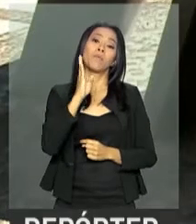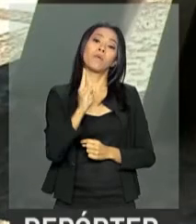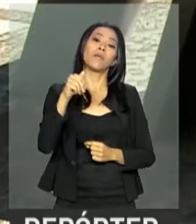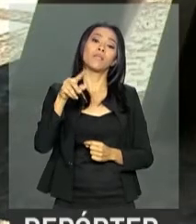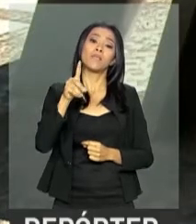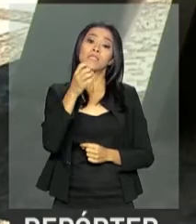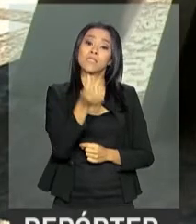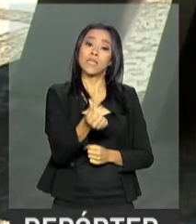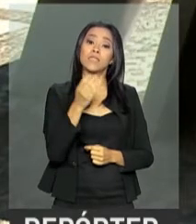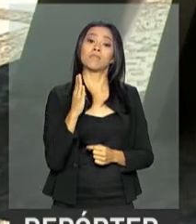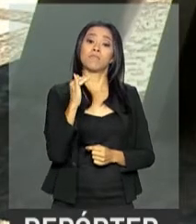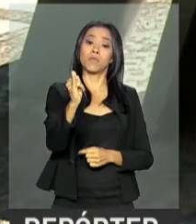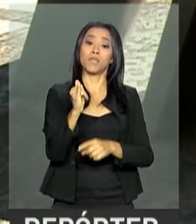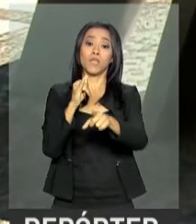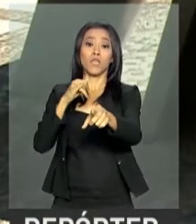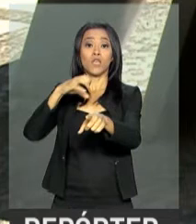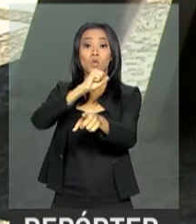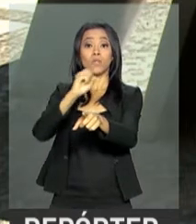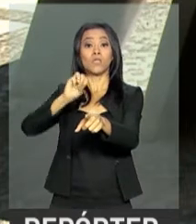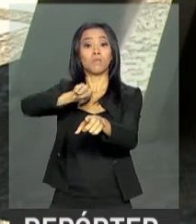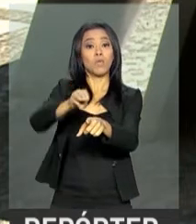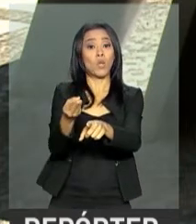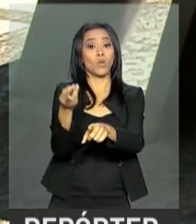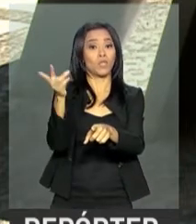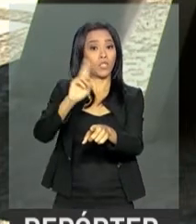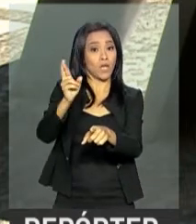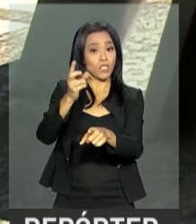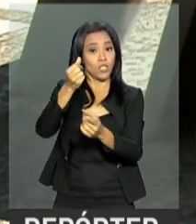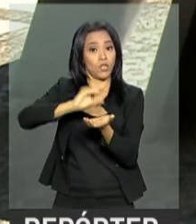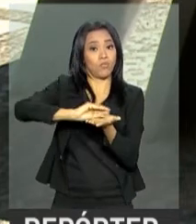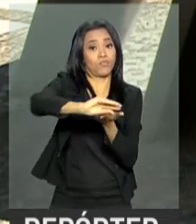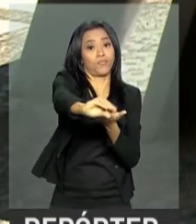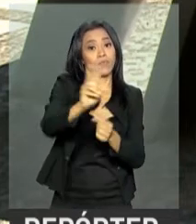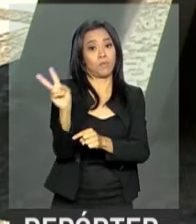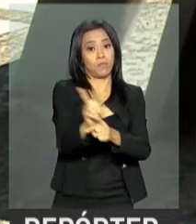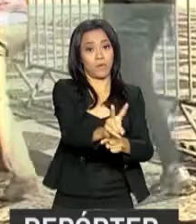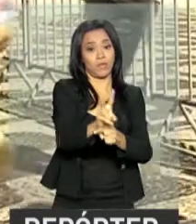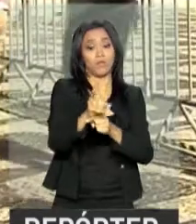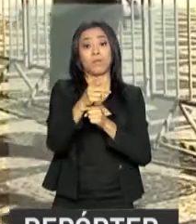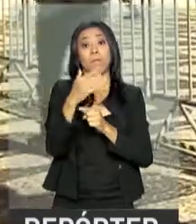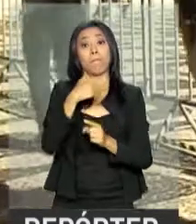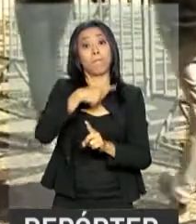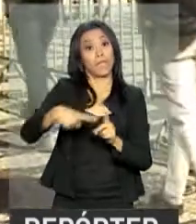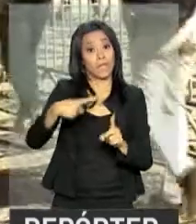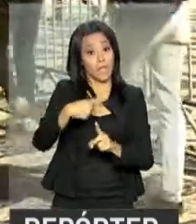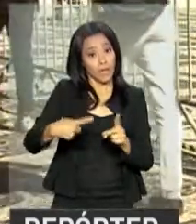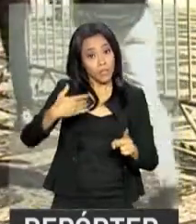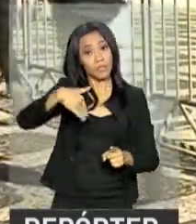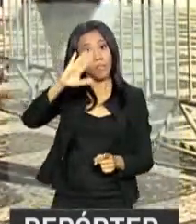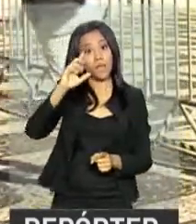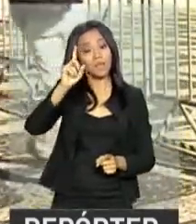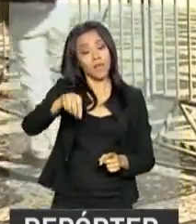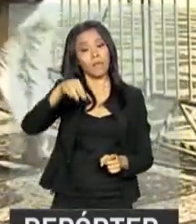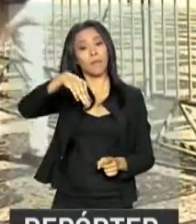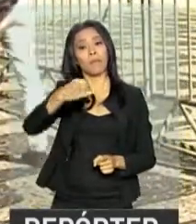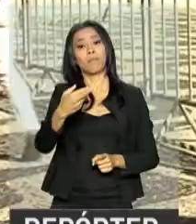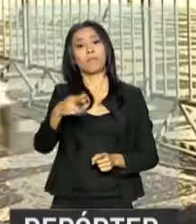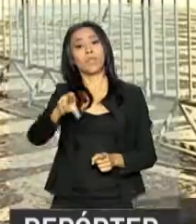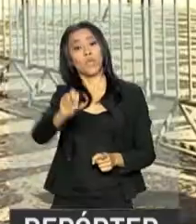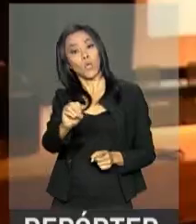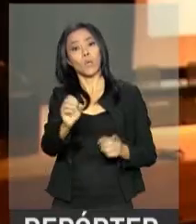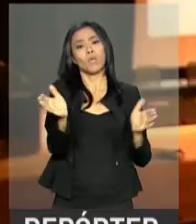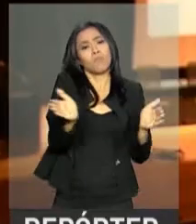bilhões e 800 milhões de reais em financiamentos mais da metade destinados para micro e pequenas